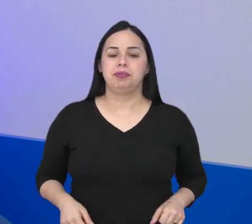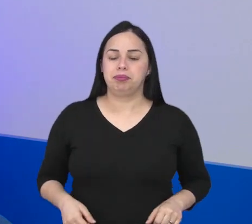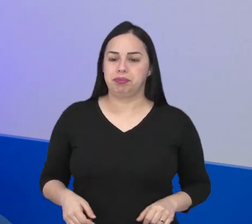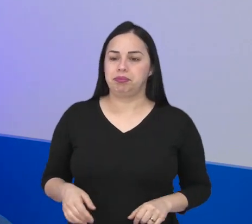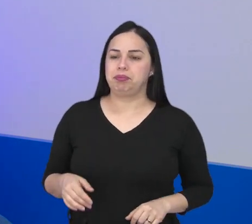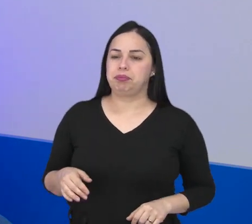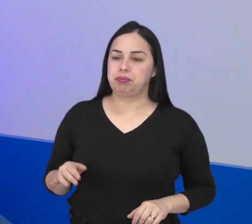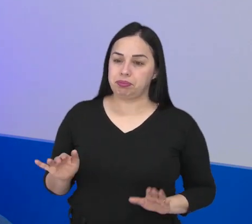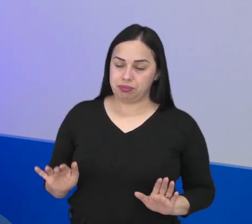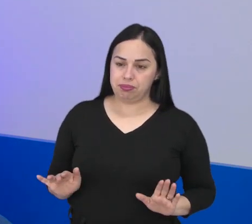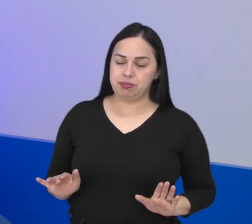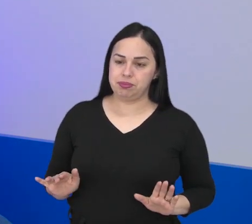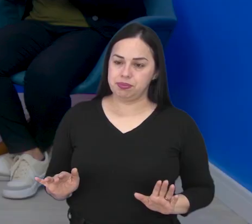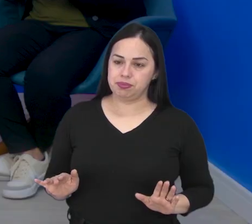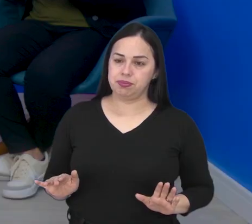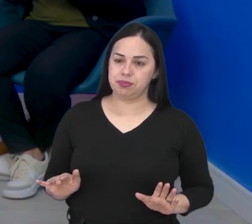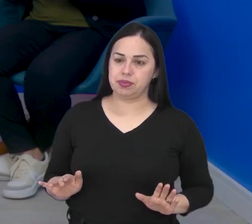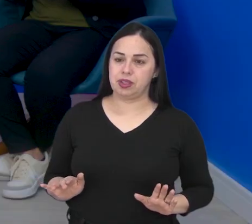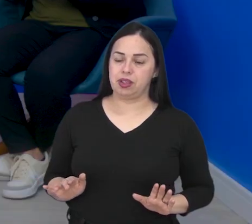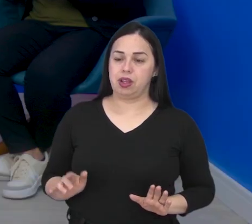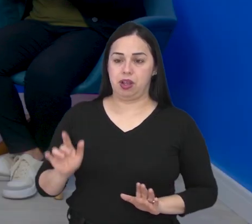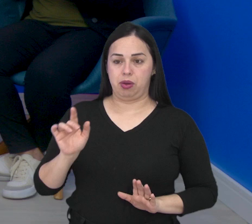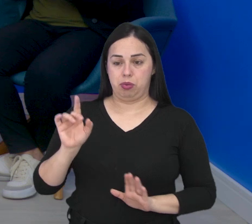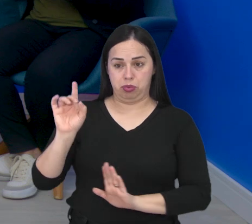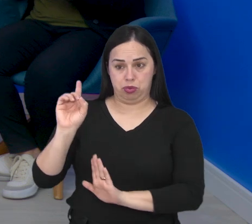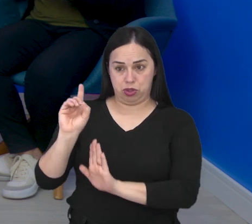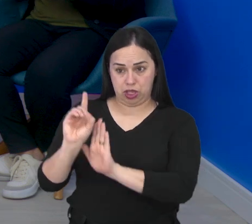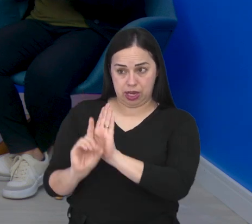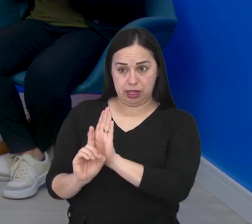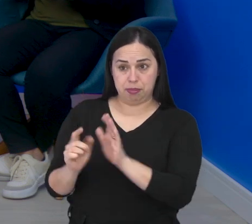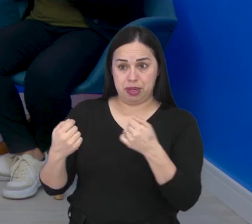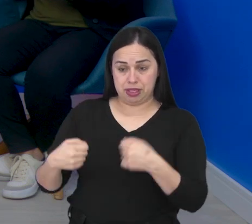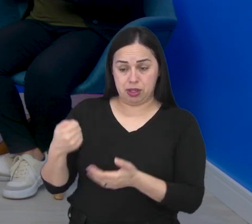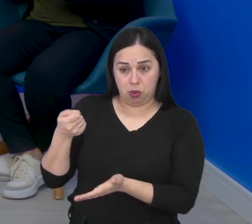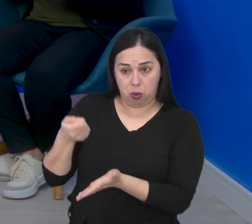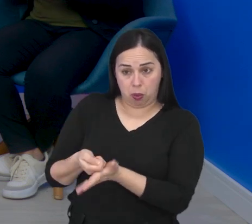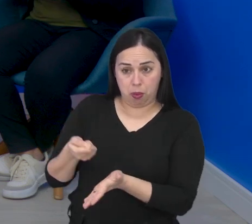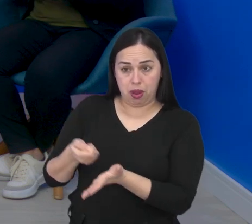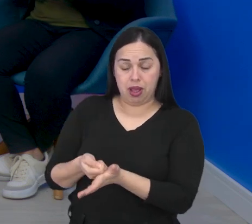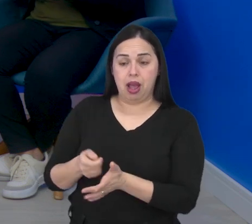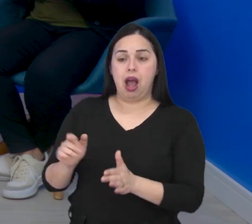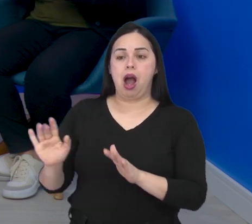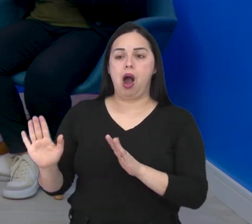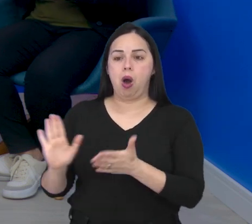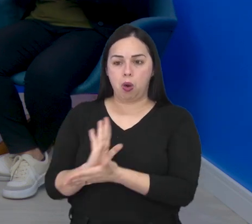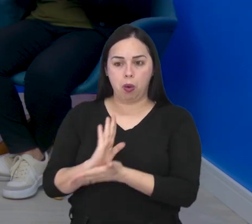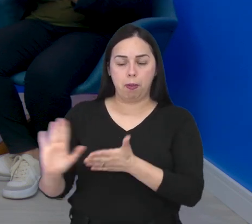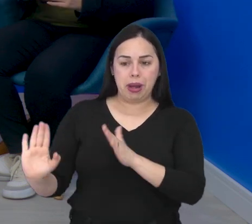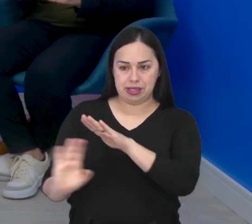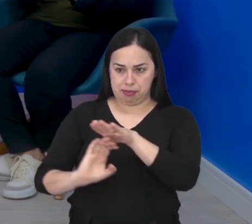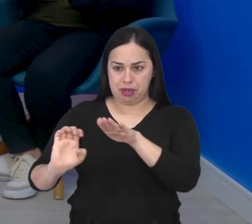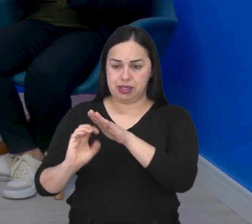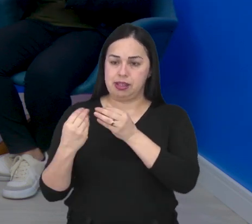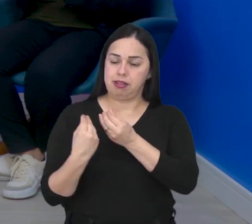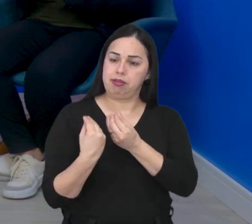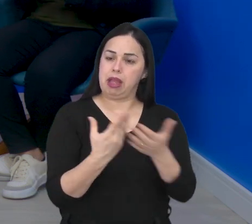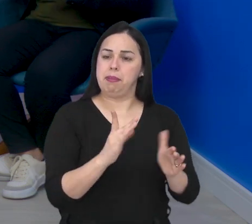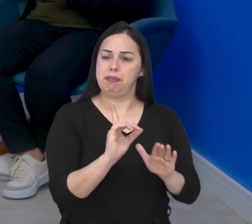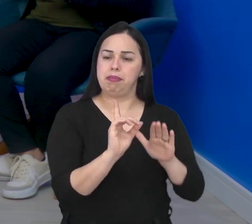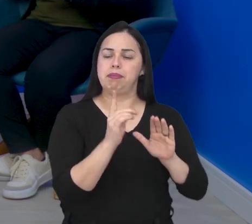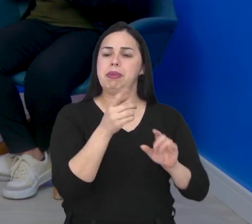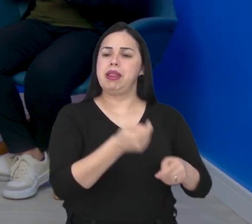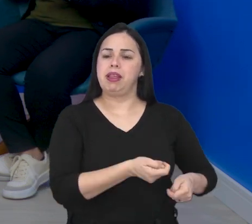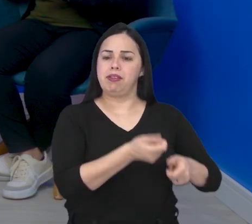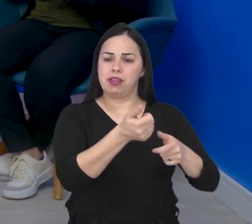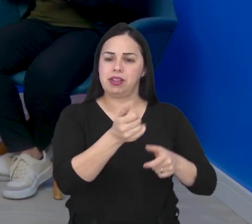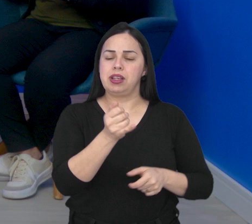no trabalho. E não só o direito, aliás, ser cumprido, mas também algumas empresas oferecem alguns benefícios.